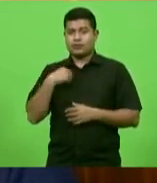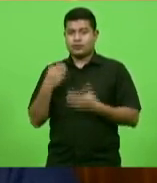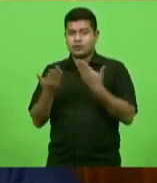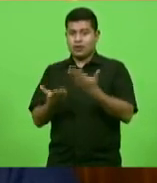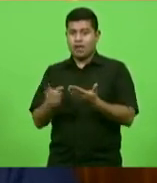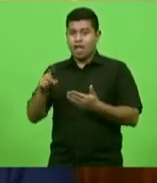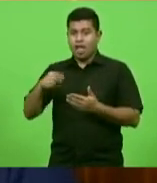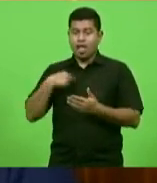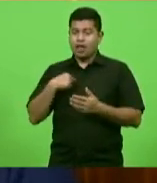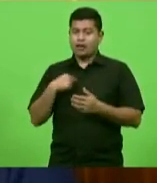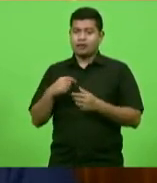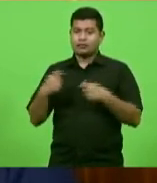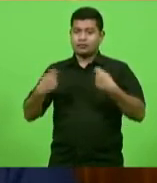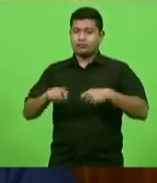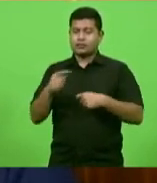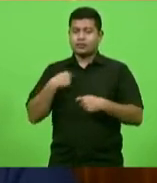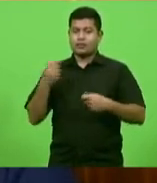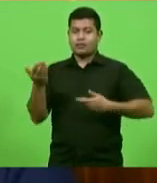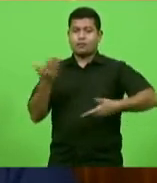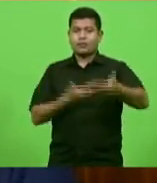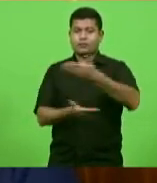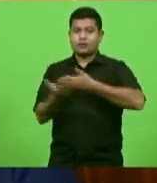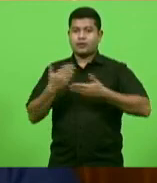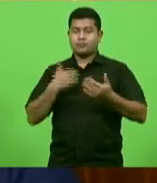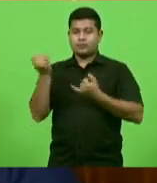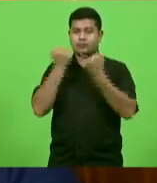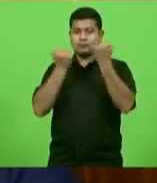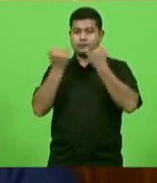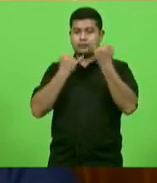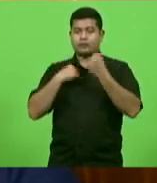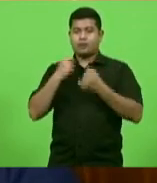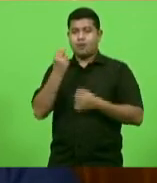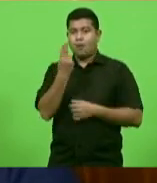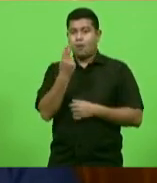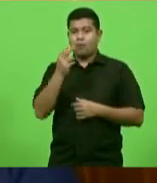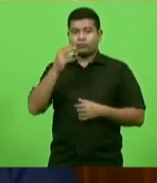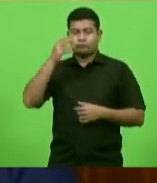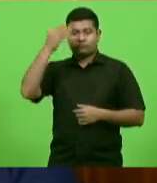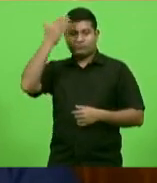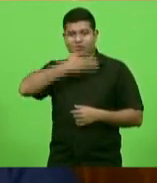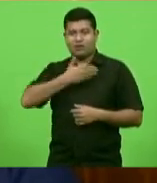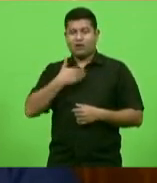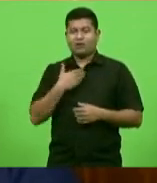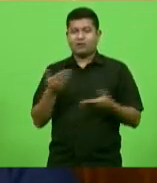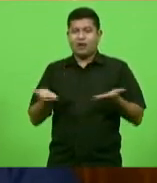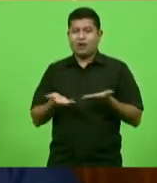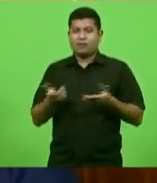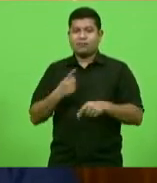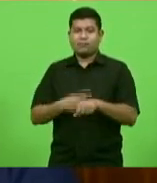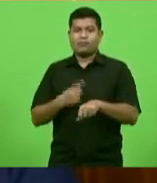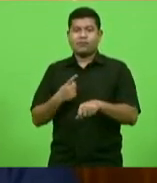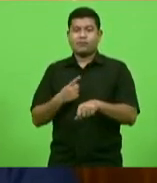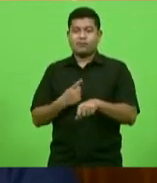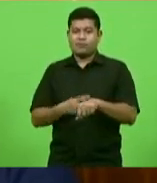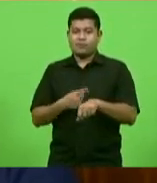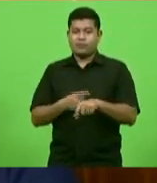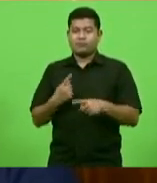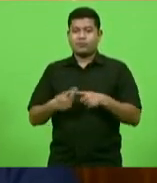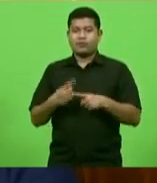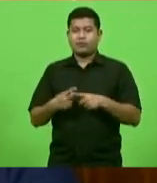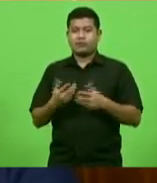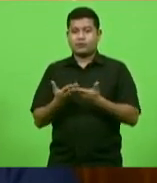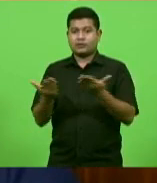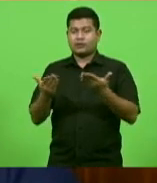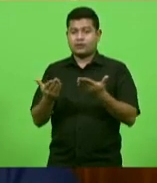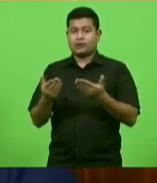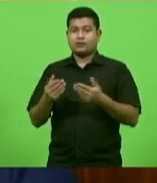prematuro o compartilhamento dos elementos de informação ou de prova no momento, pois, segundo se extrai da manifestação do